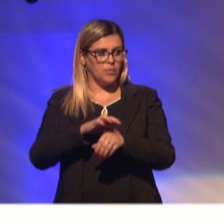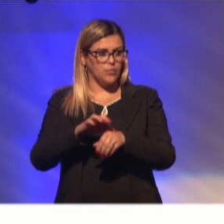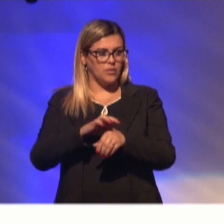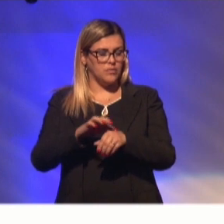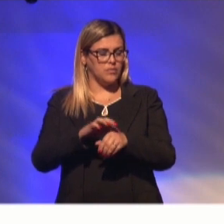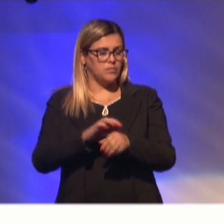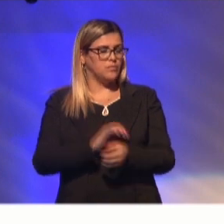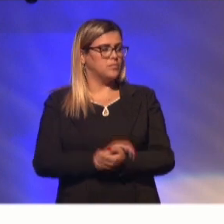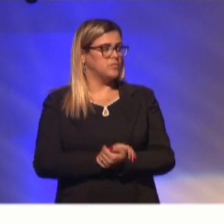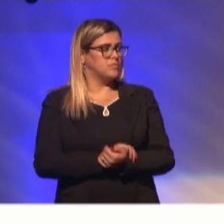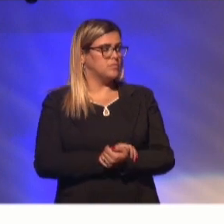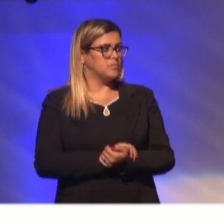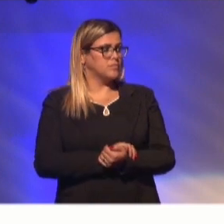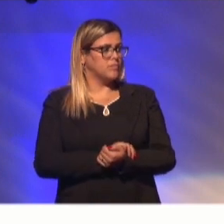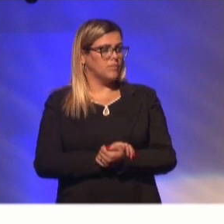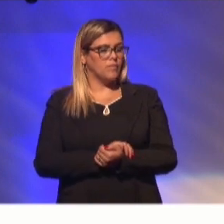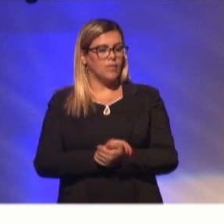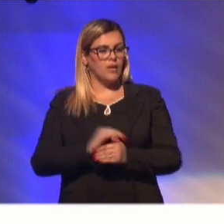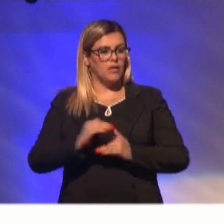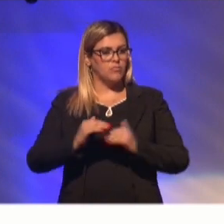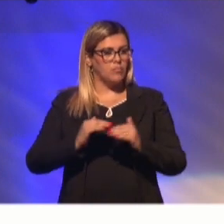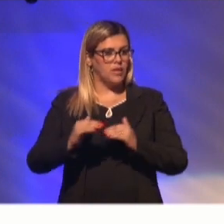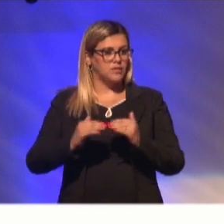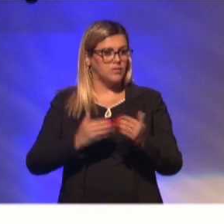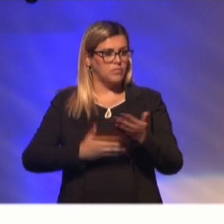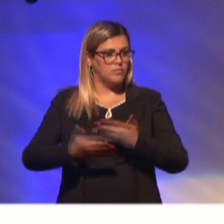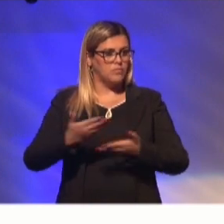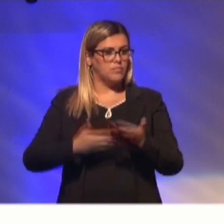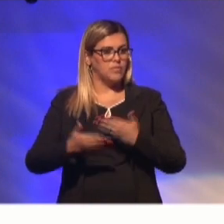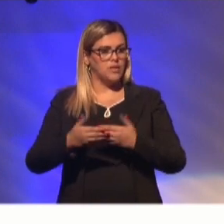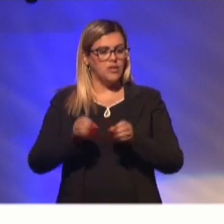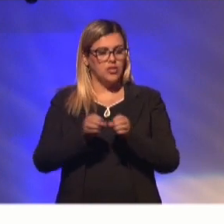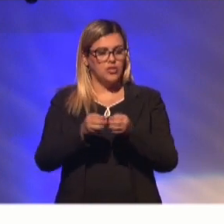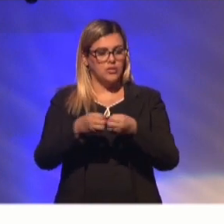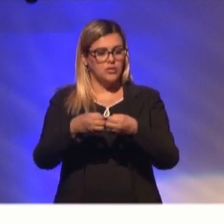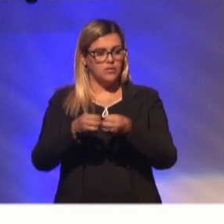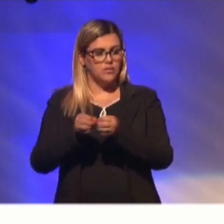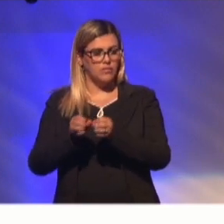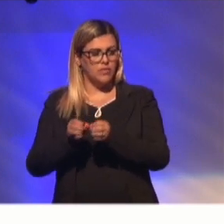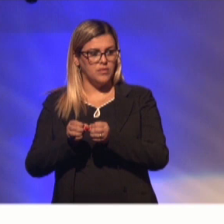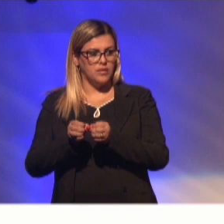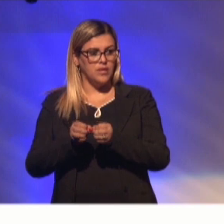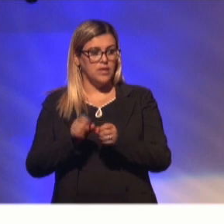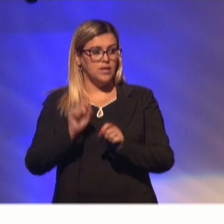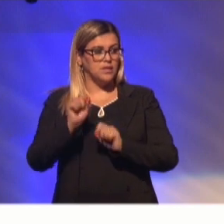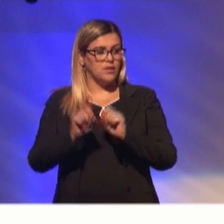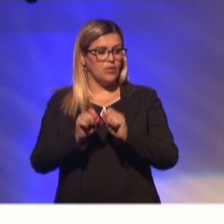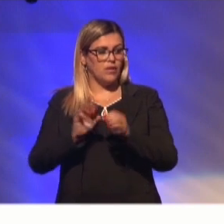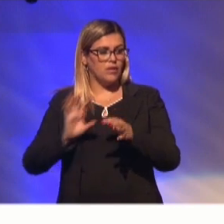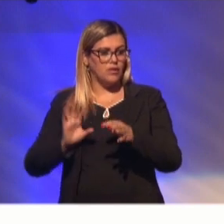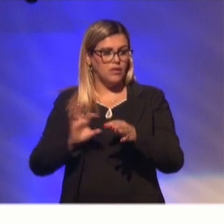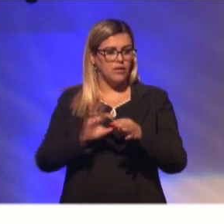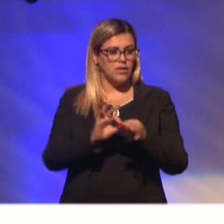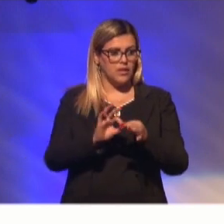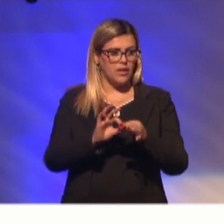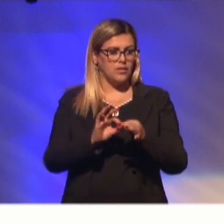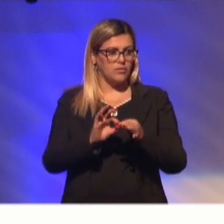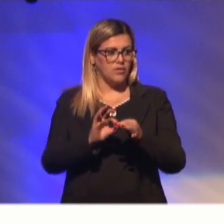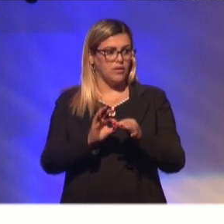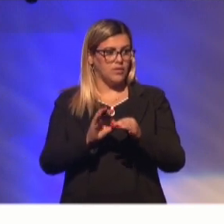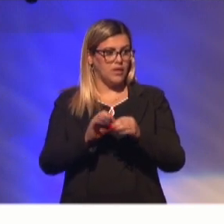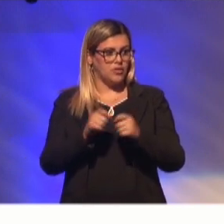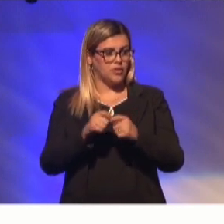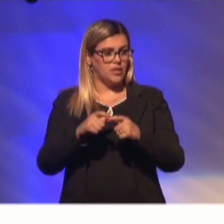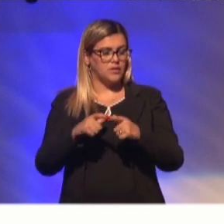tecidual. A mobilização, a migração e as diferenças de células primitivas está intimamente ligada aos fatores de